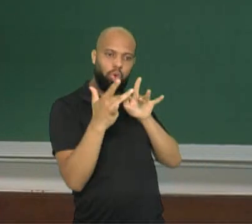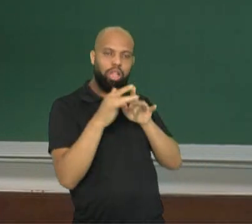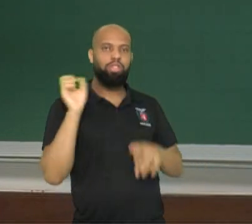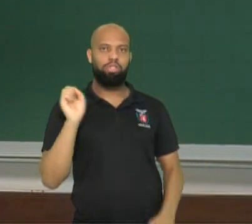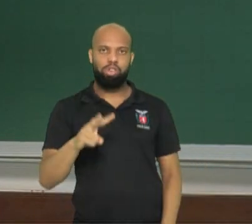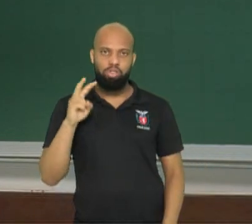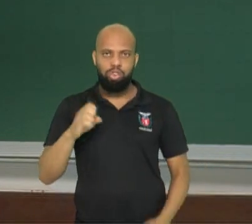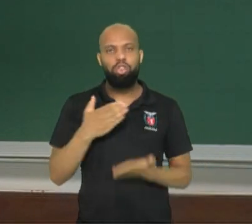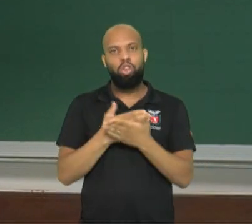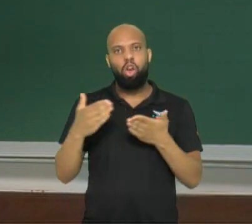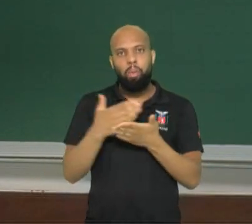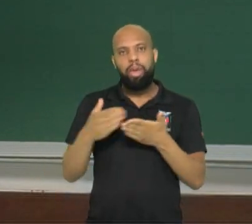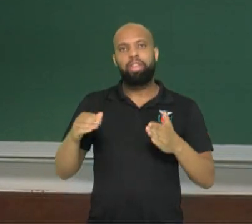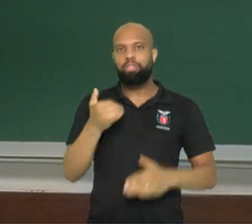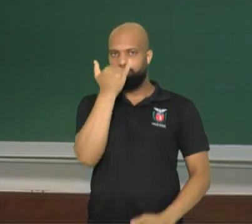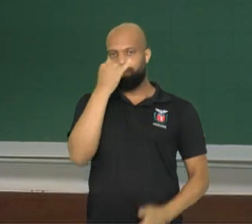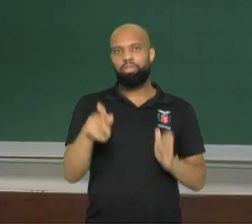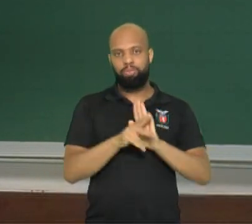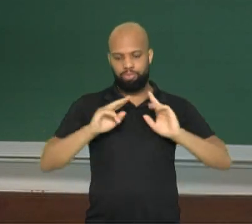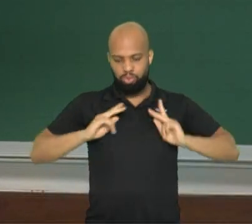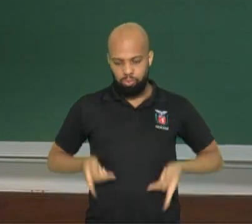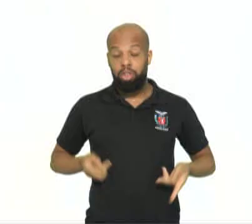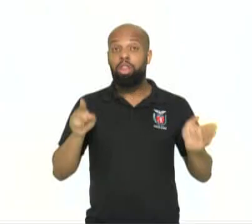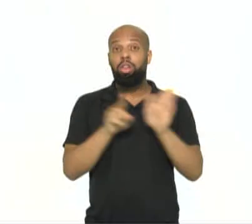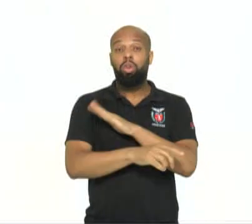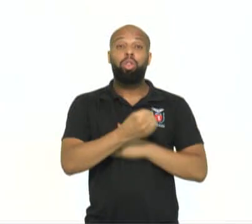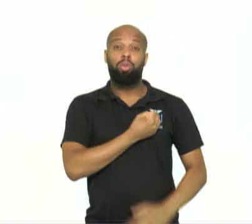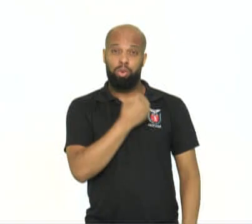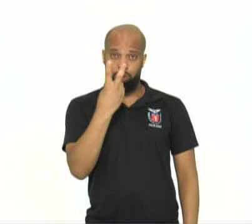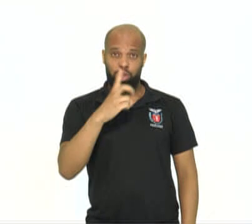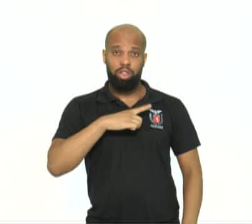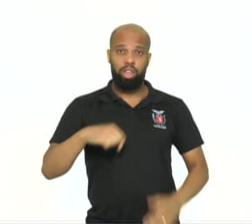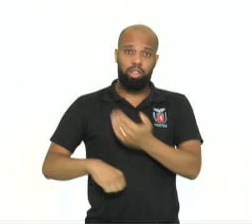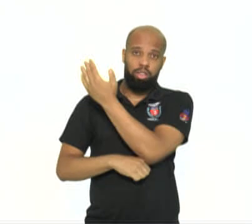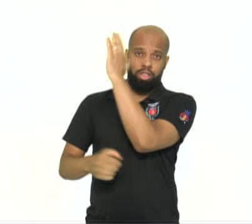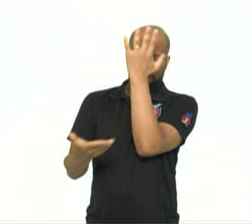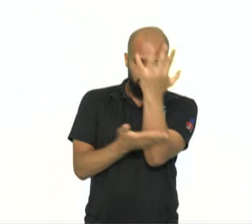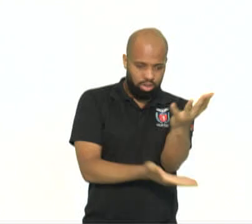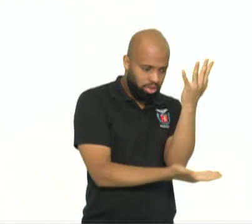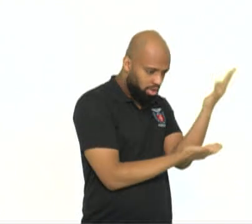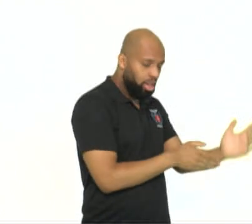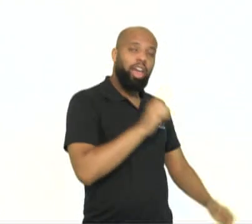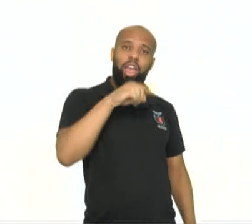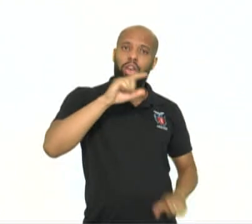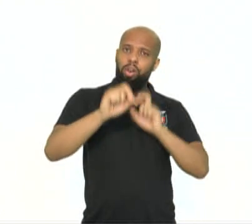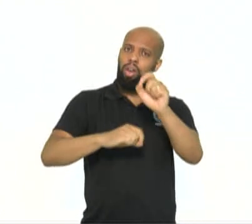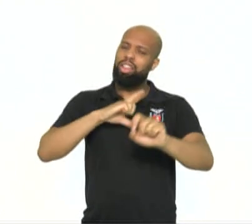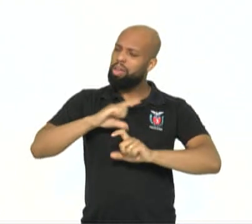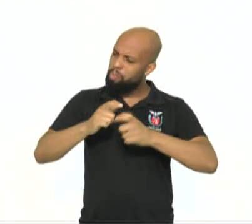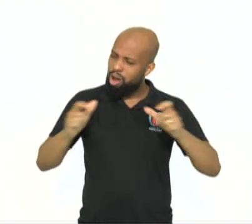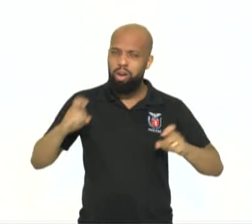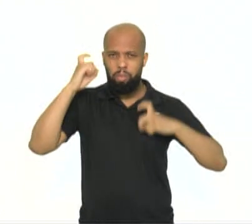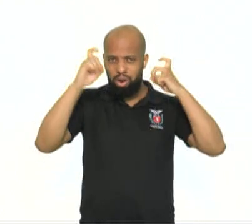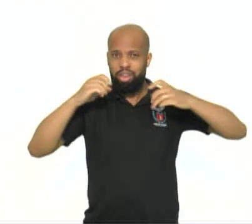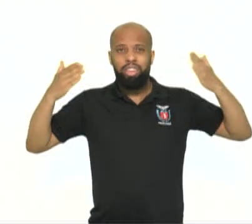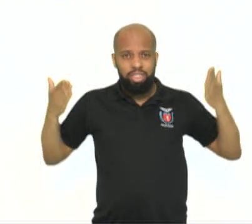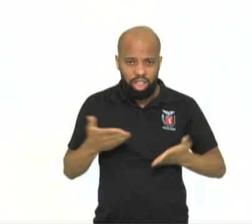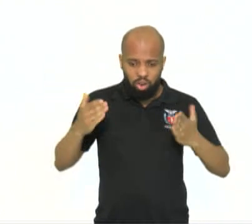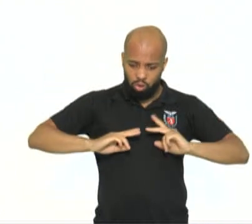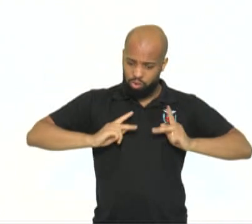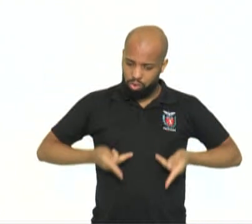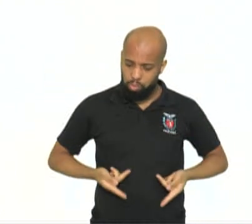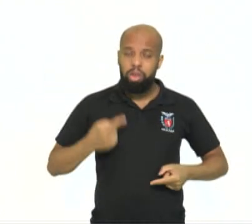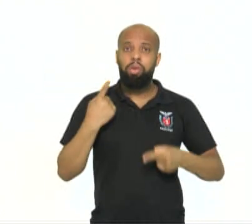passe a infectar humanos. Segundo o quiz de hoje, então, o desmatamento é, sem dúvida, uma das maiores preocupações atuais da